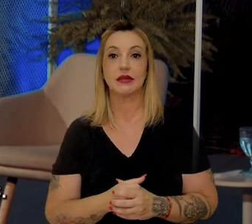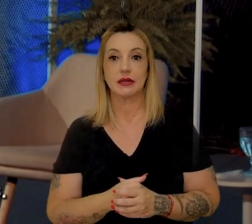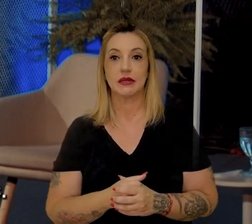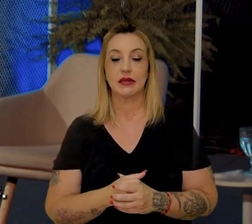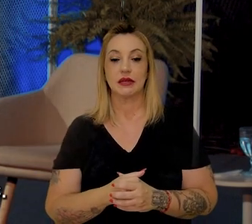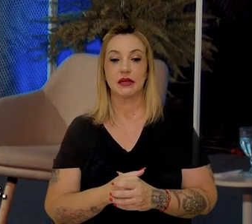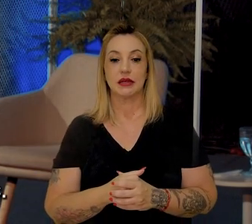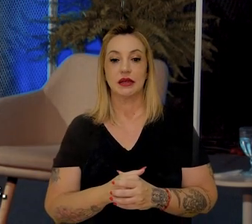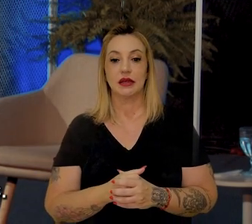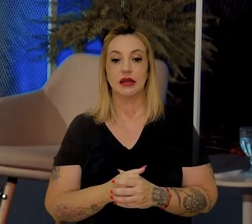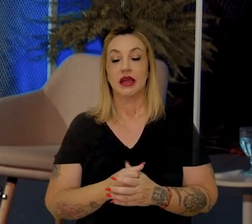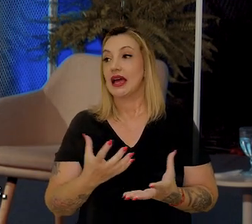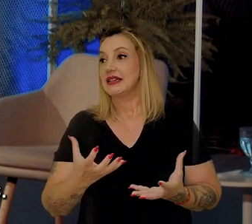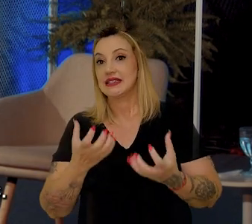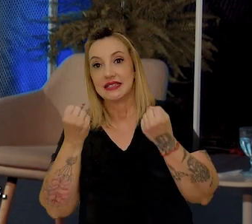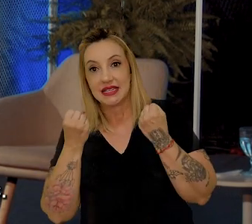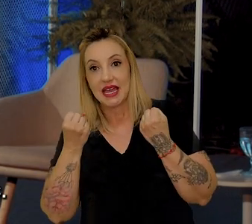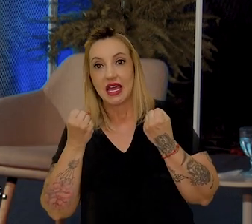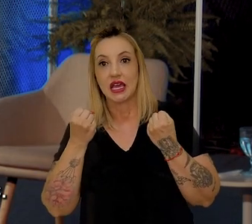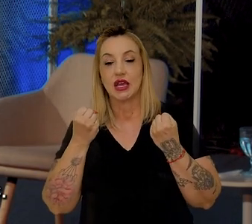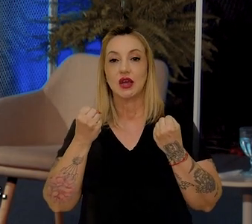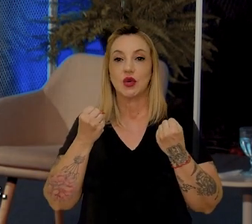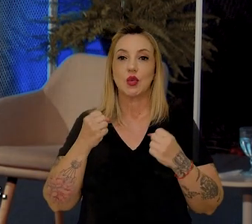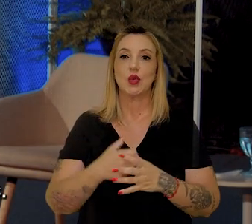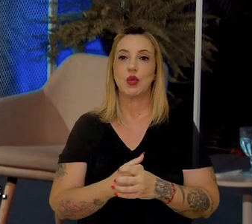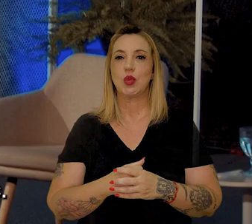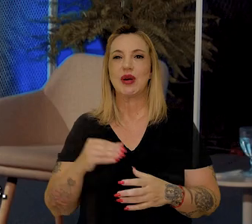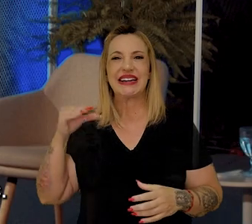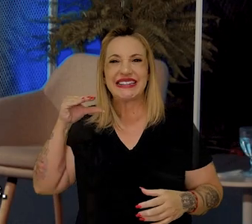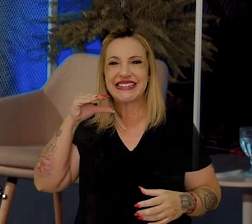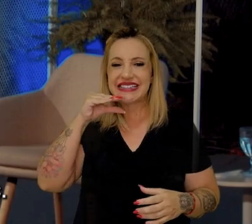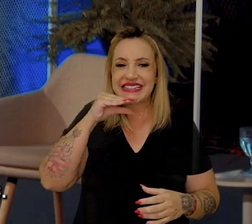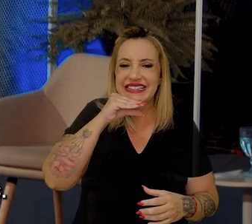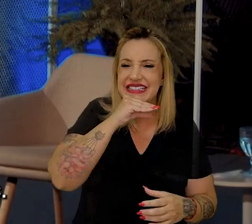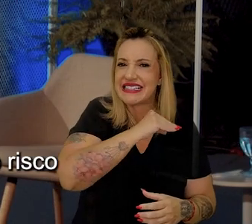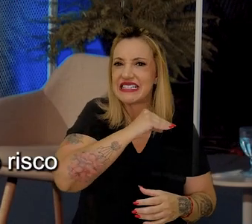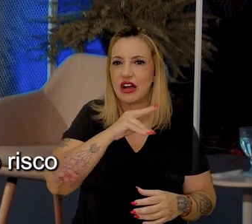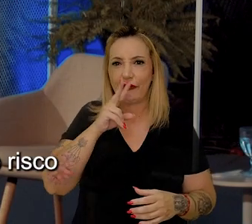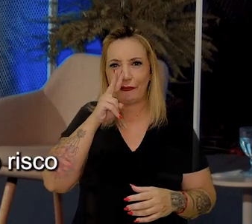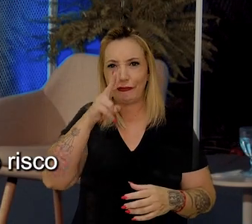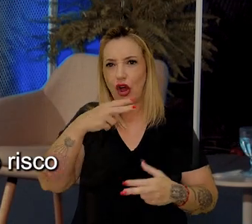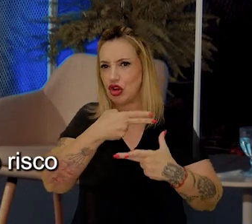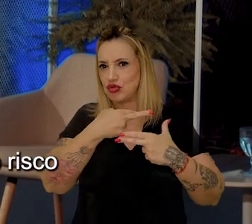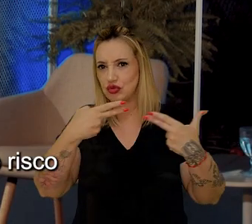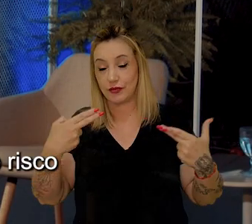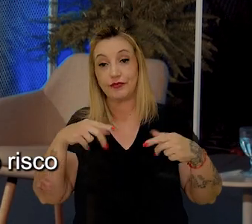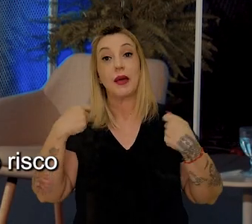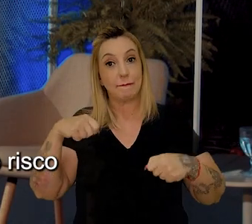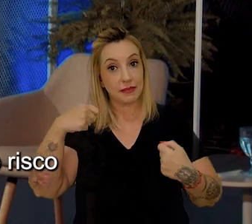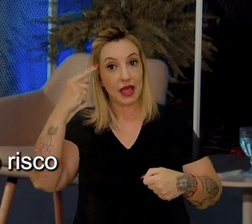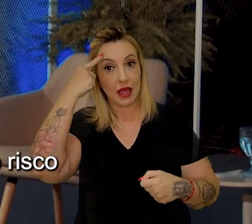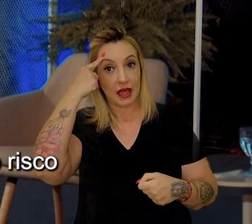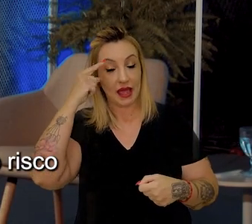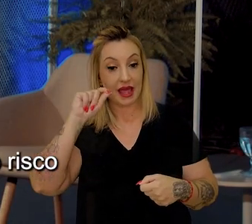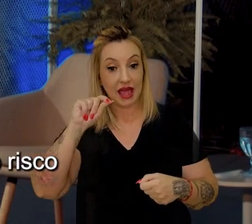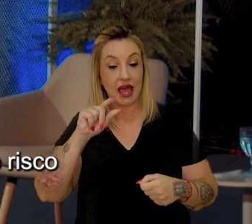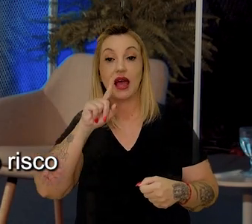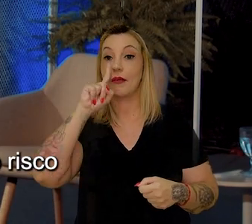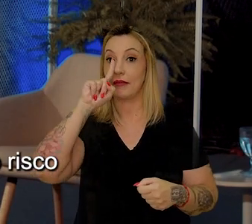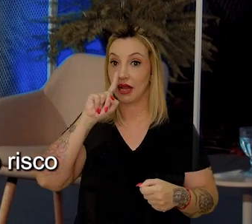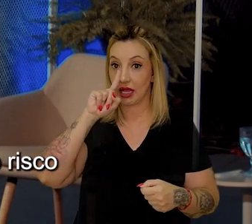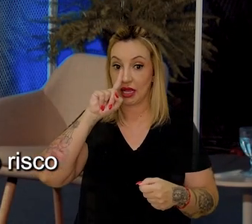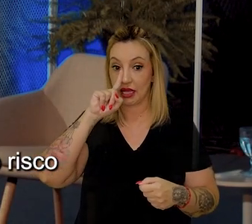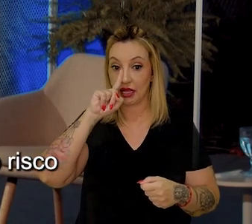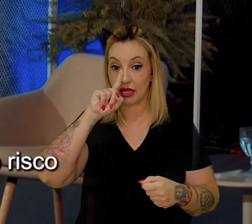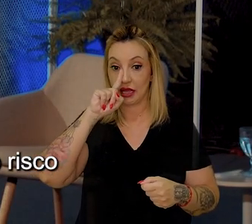de seca evento de forte precipitação eh ondas de calor e etc mas a gente tem que pensar que esse risco ele